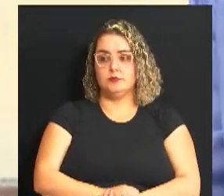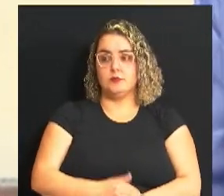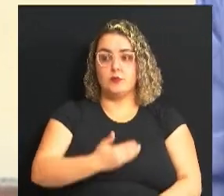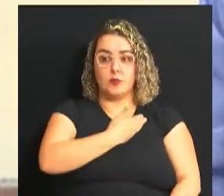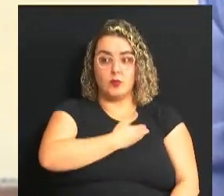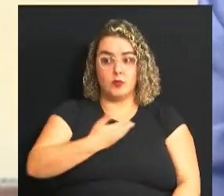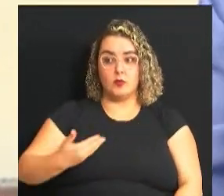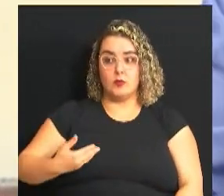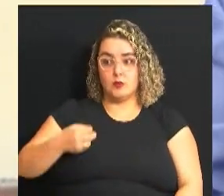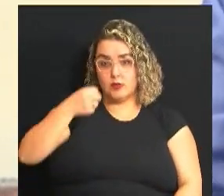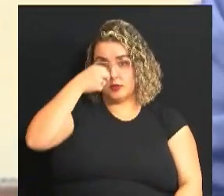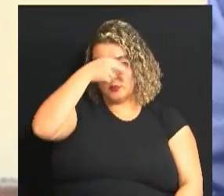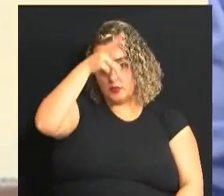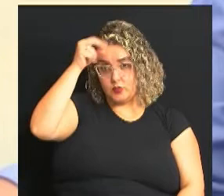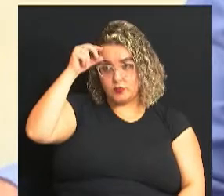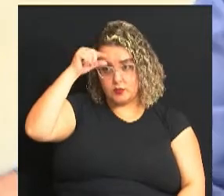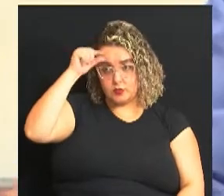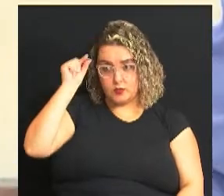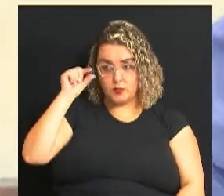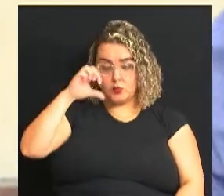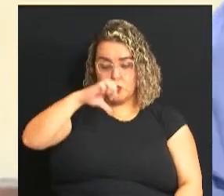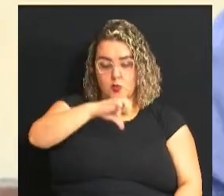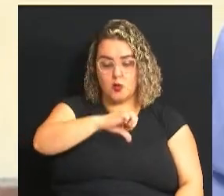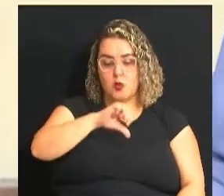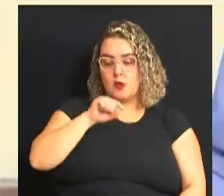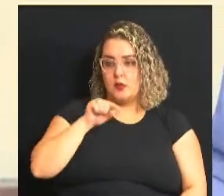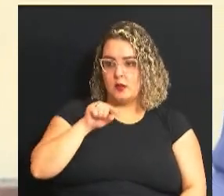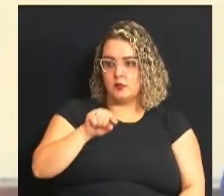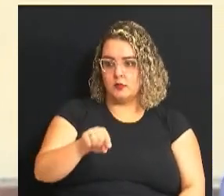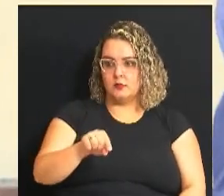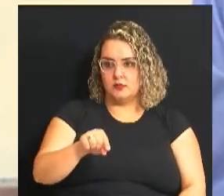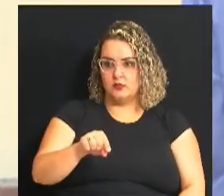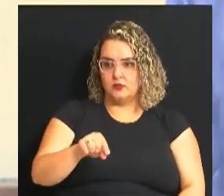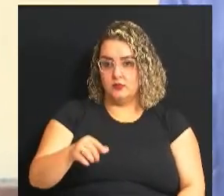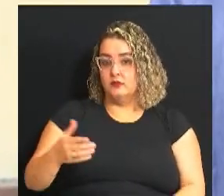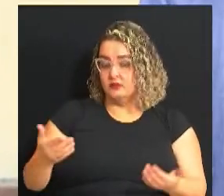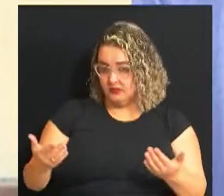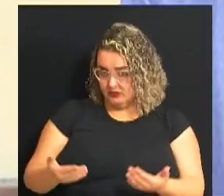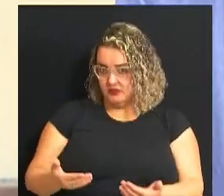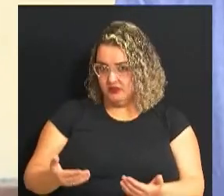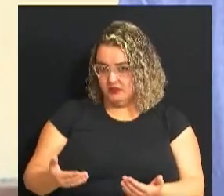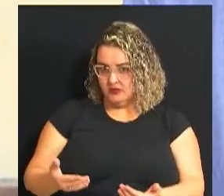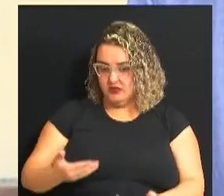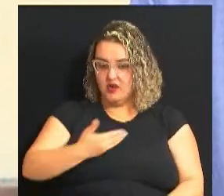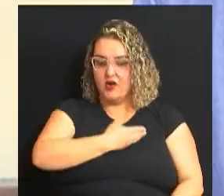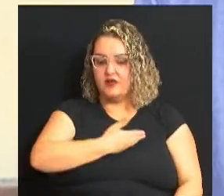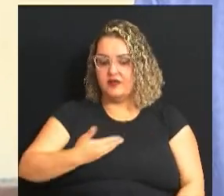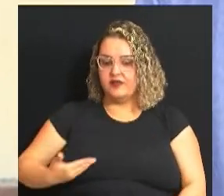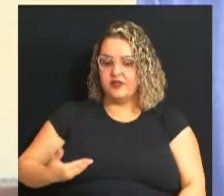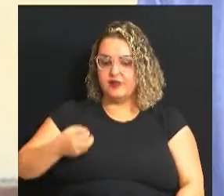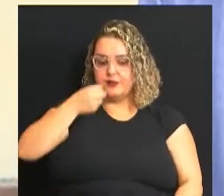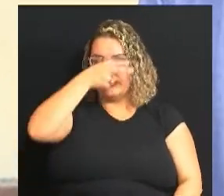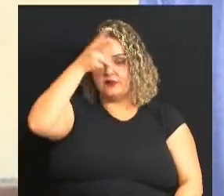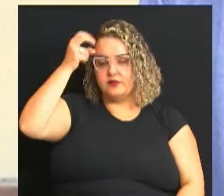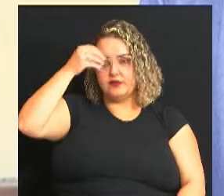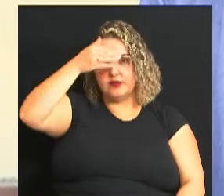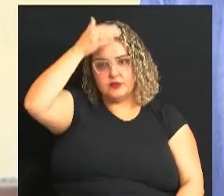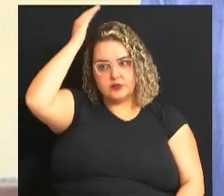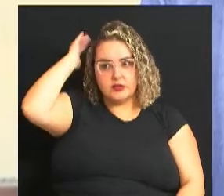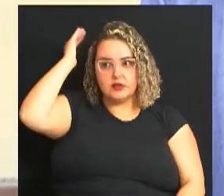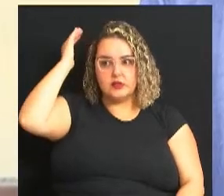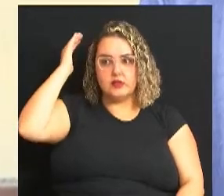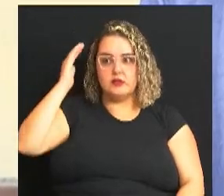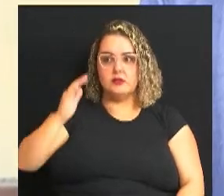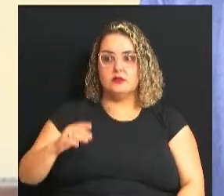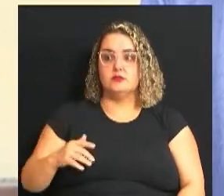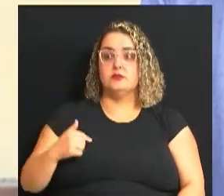foram entregues cerca de 9 mil. E agora, no governo do prefeito Dário, nós pisamos no